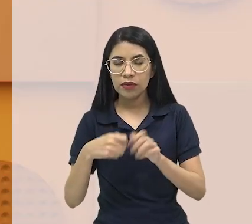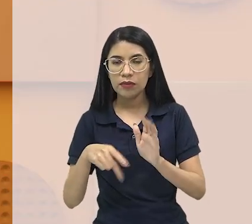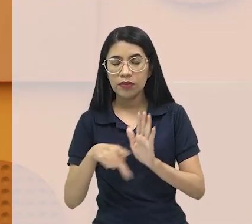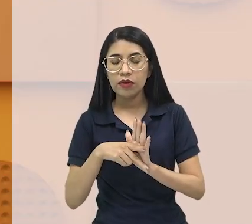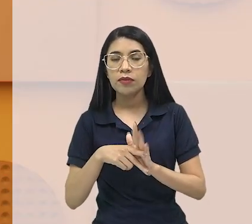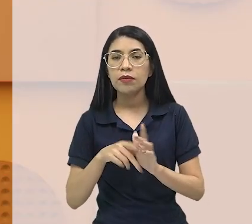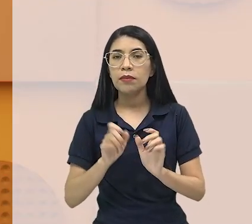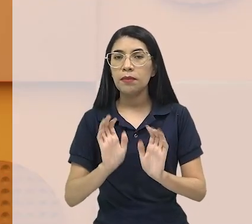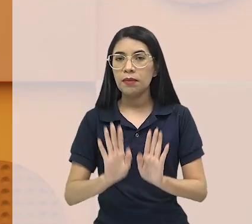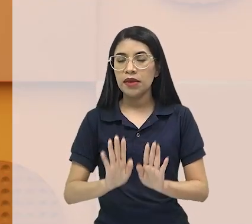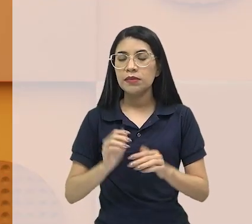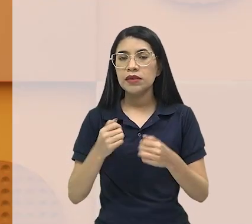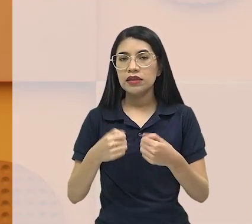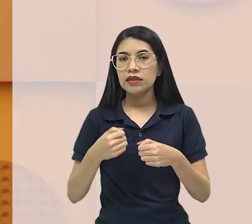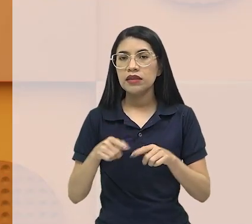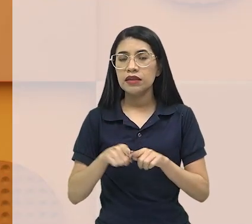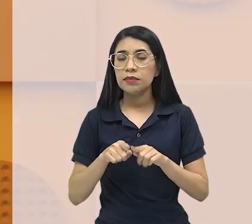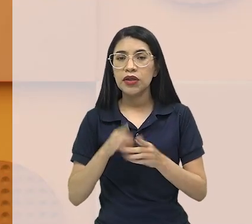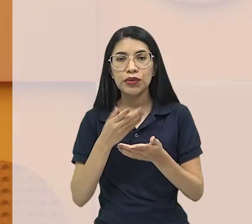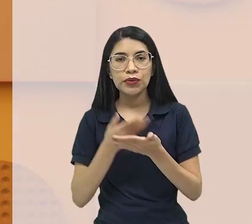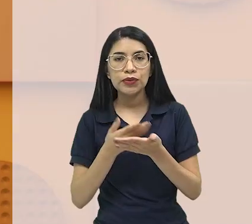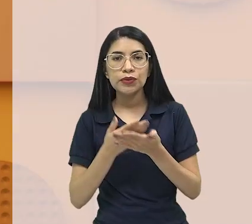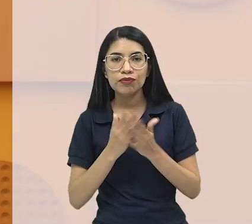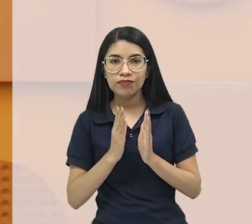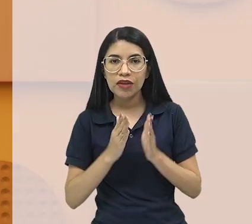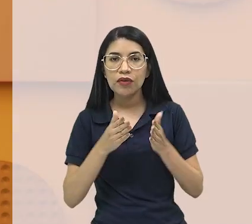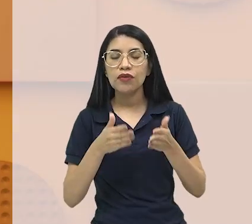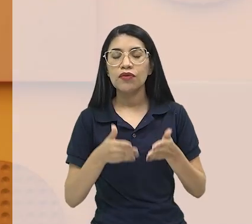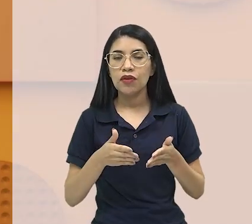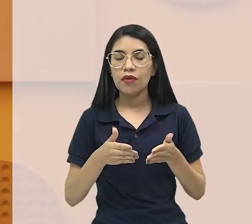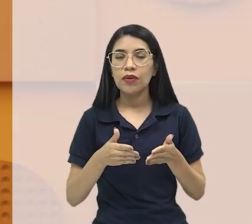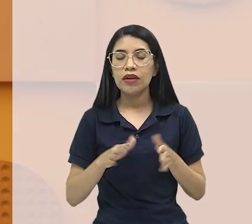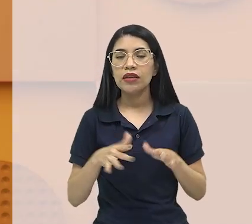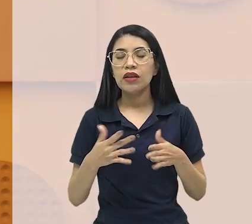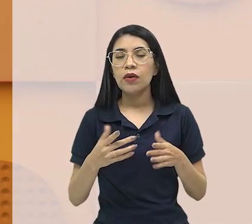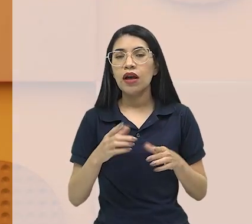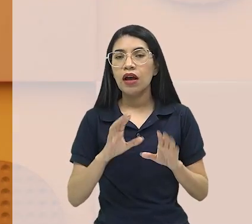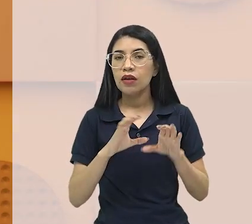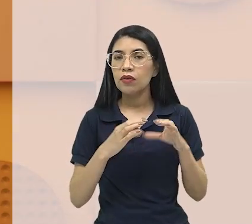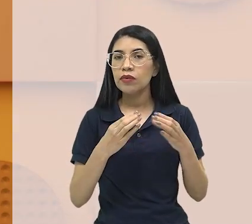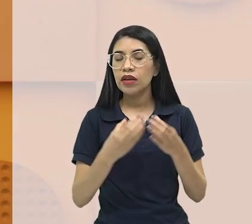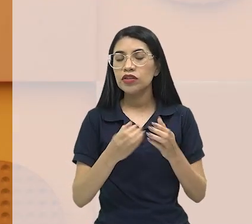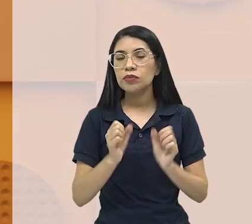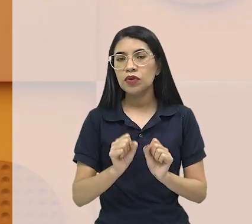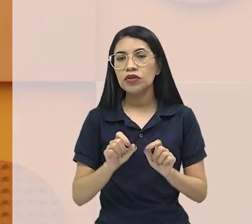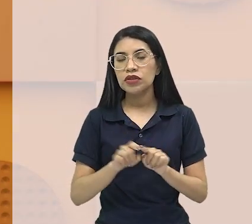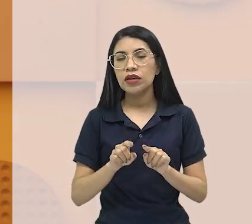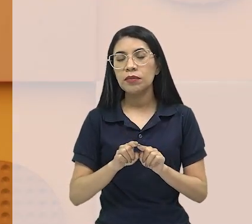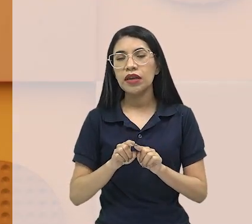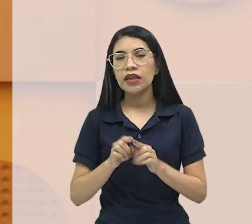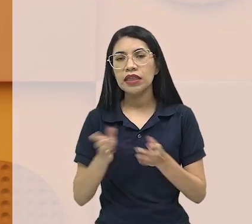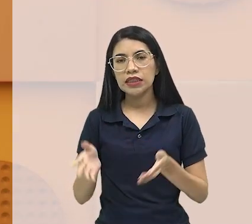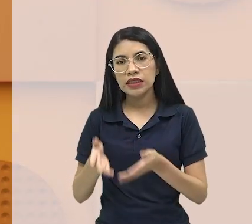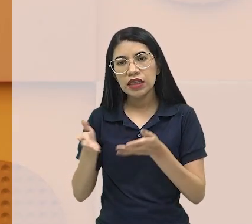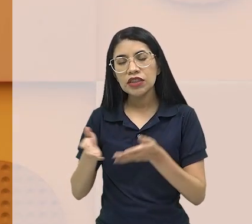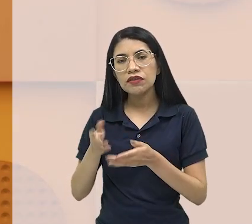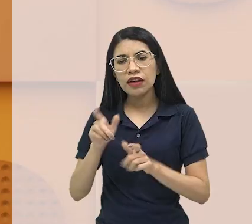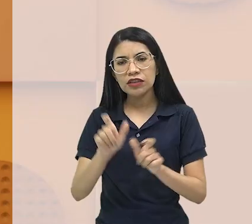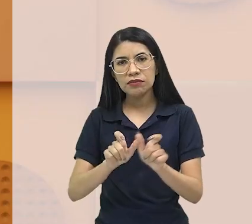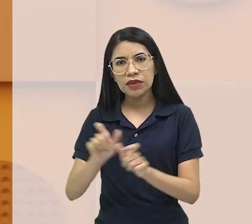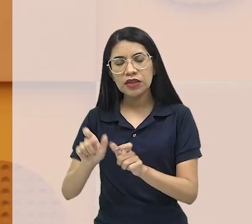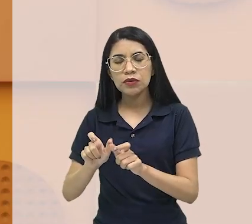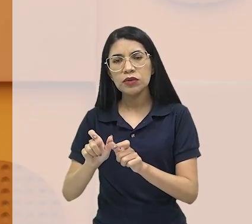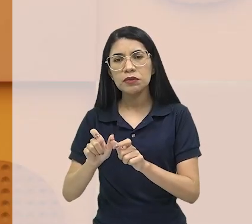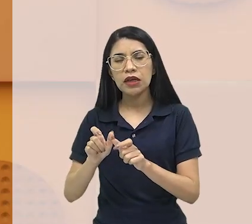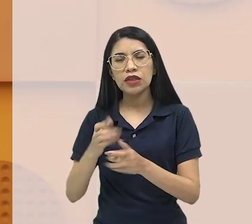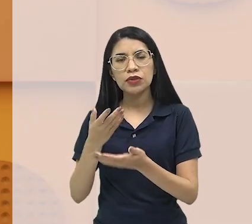é necessário que se estude. Então, por que a comunidade não pode mandar para a faculdade pessoas que vão se formar